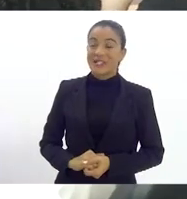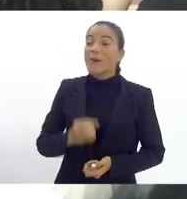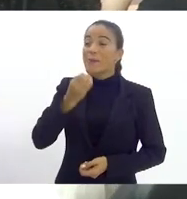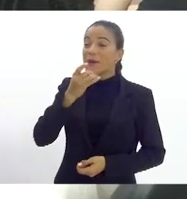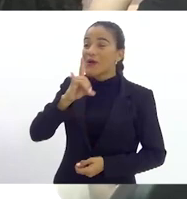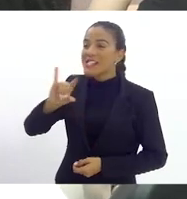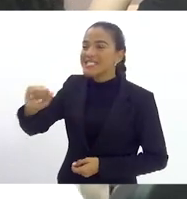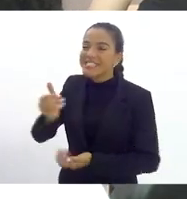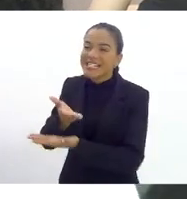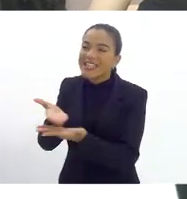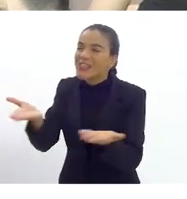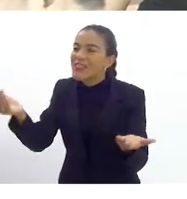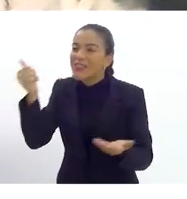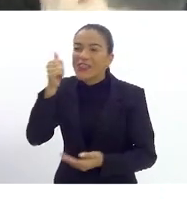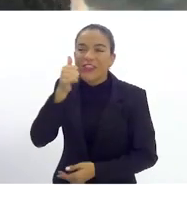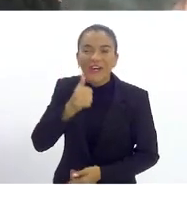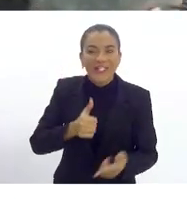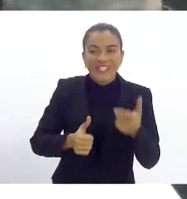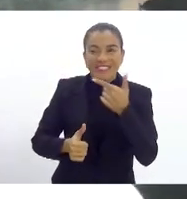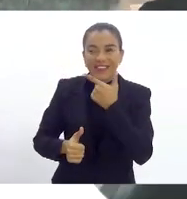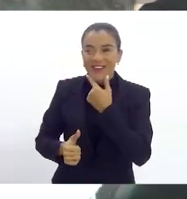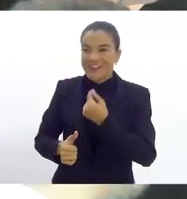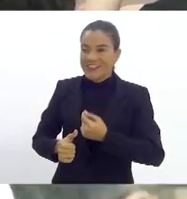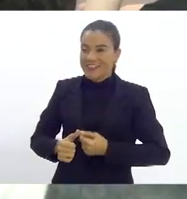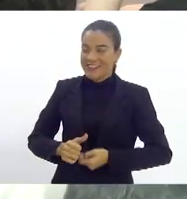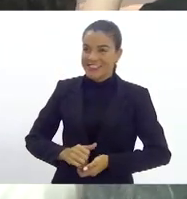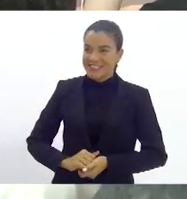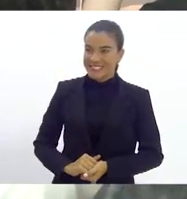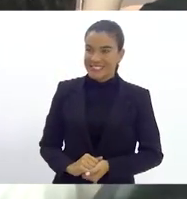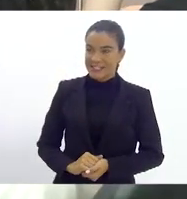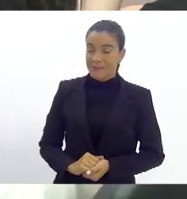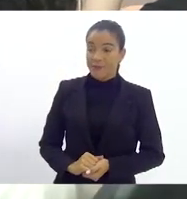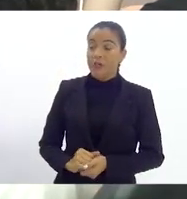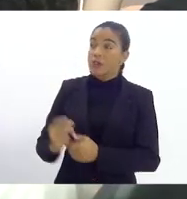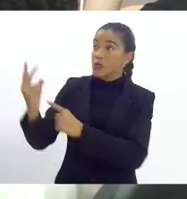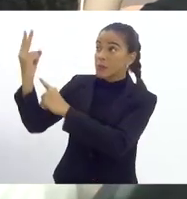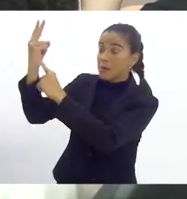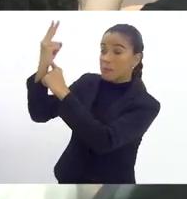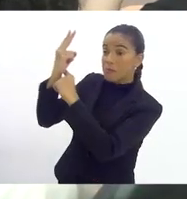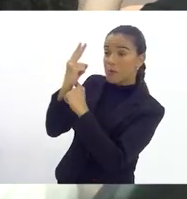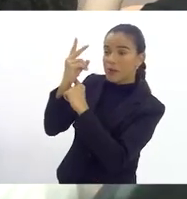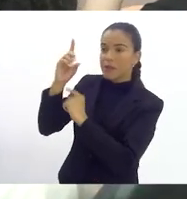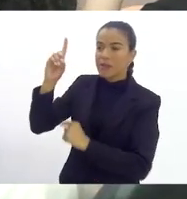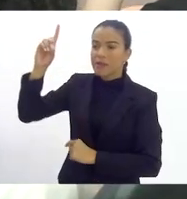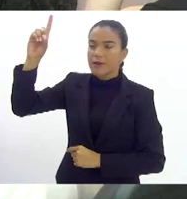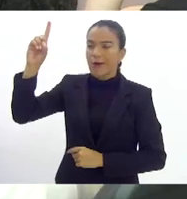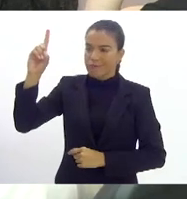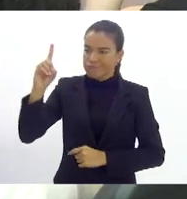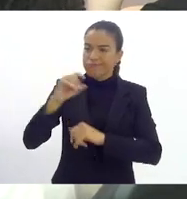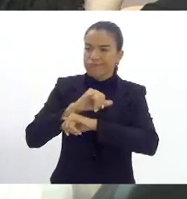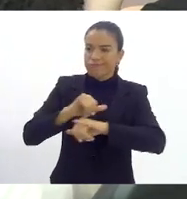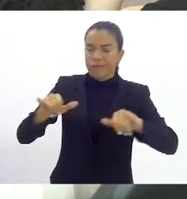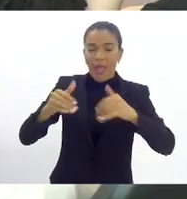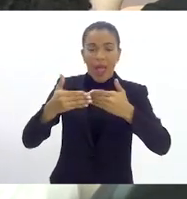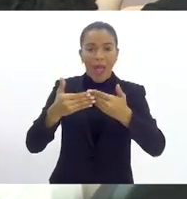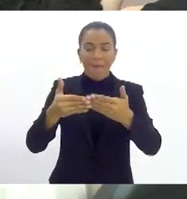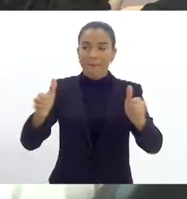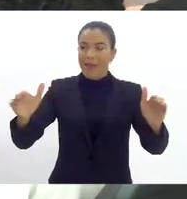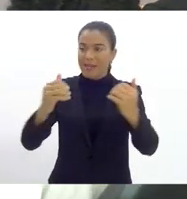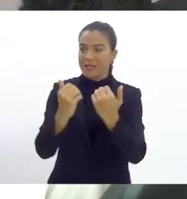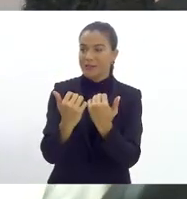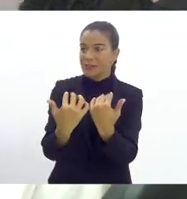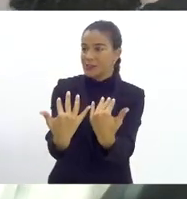Bom dia a todas e todos sobre a proteção de Deus declaro aberta audiência pública